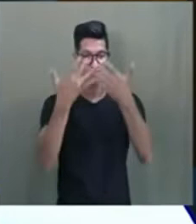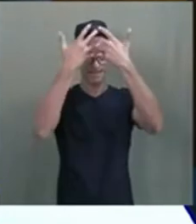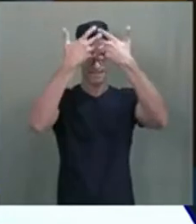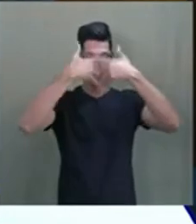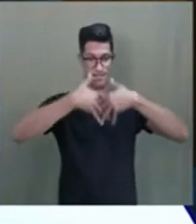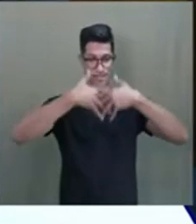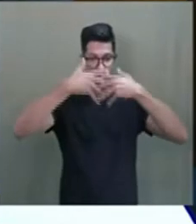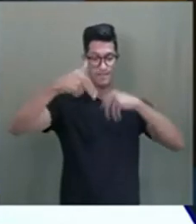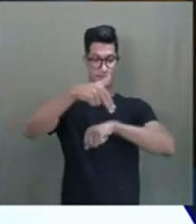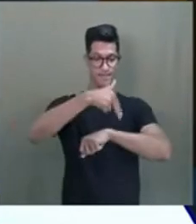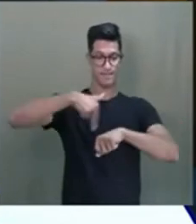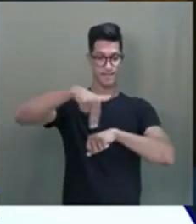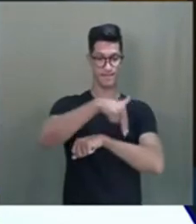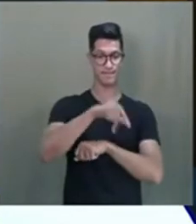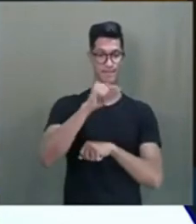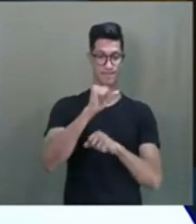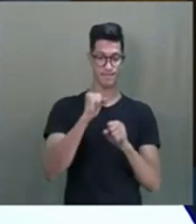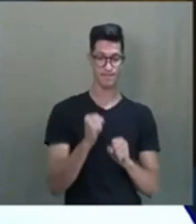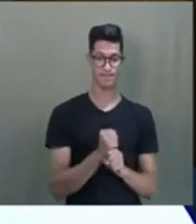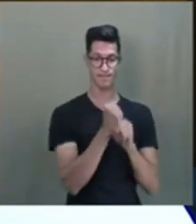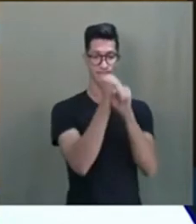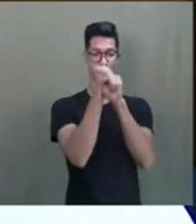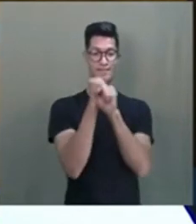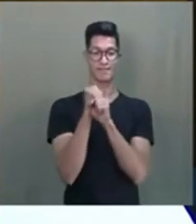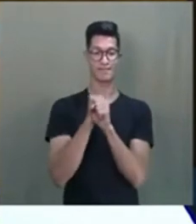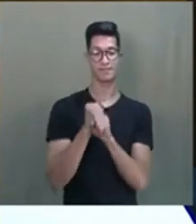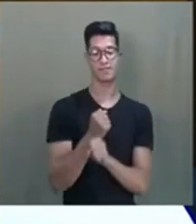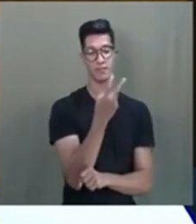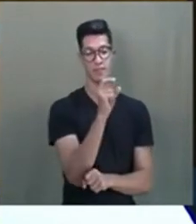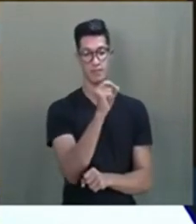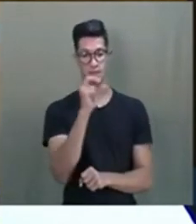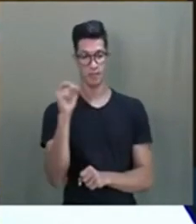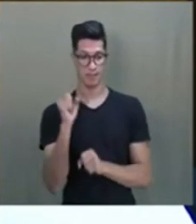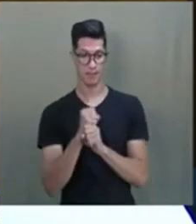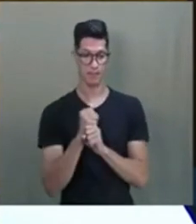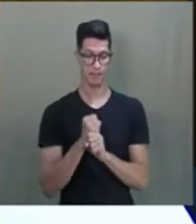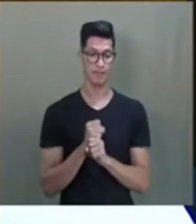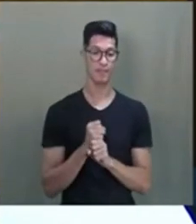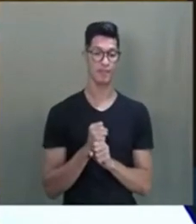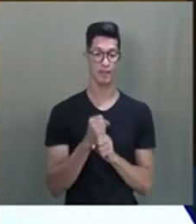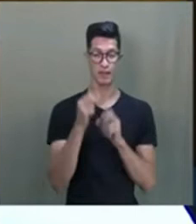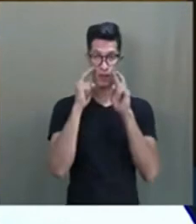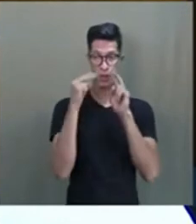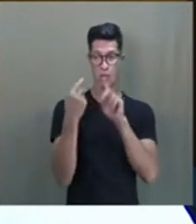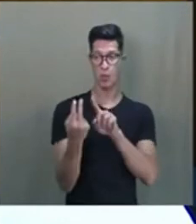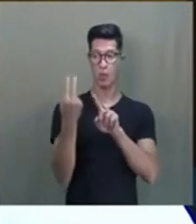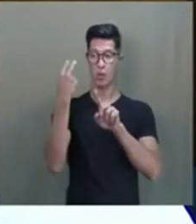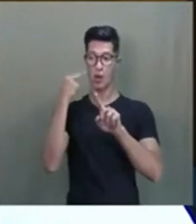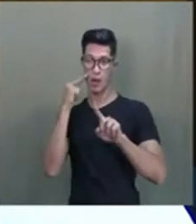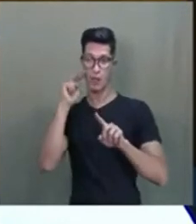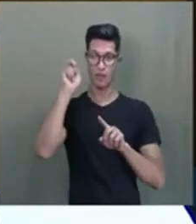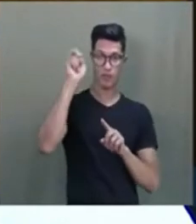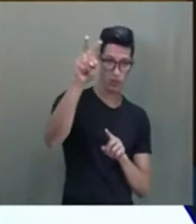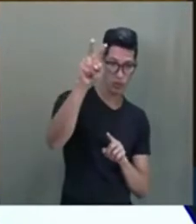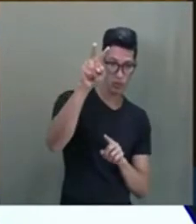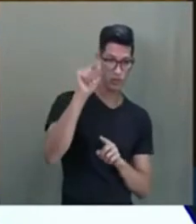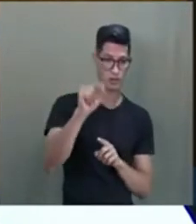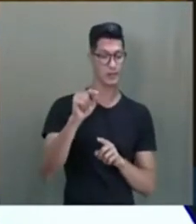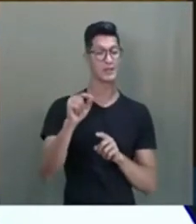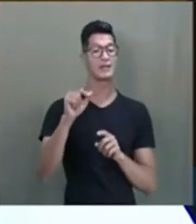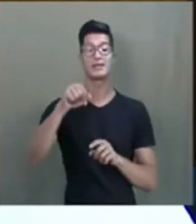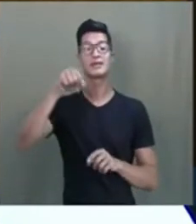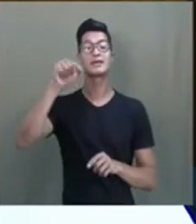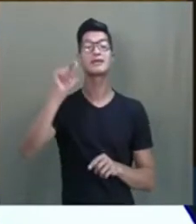sobre a nação que construímos nos últimos 200 anos. Olhando para o futuro, que